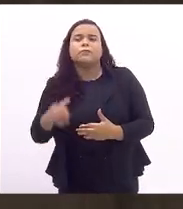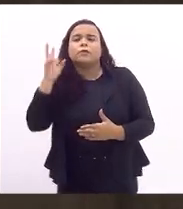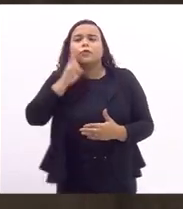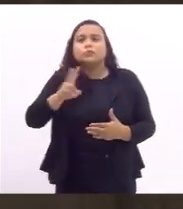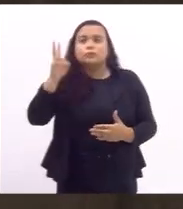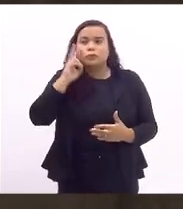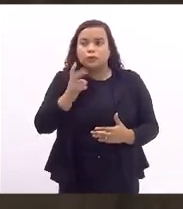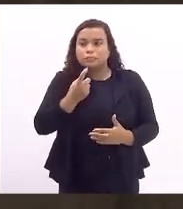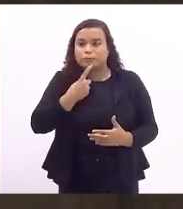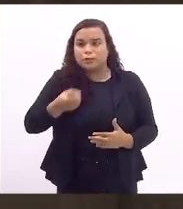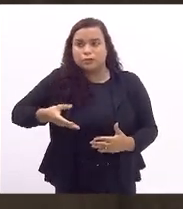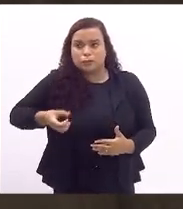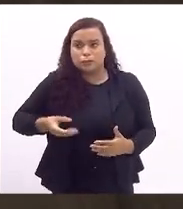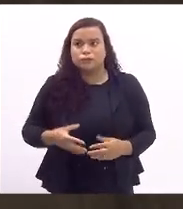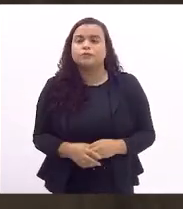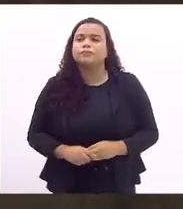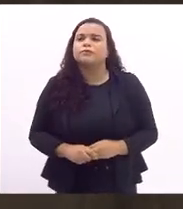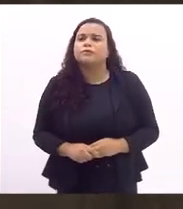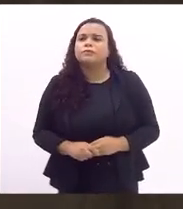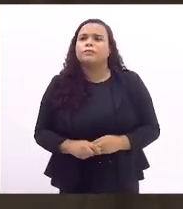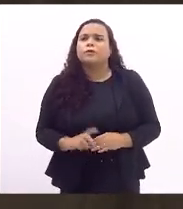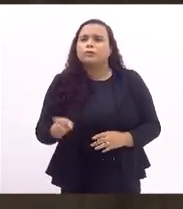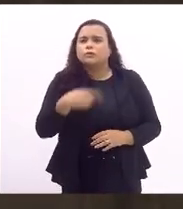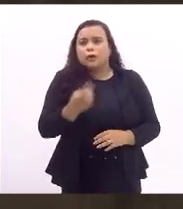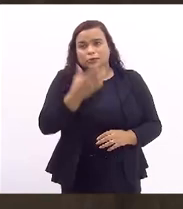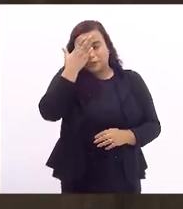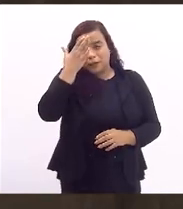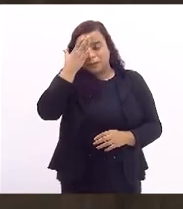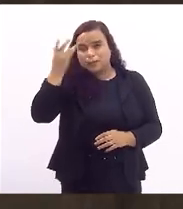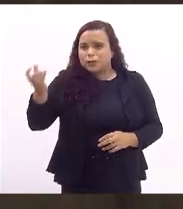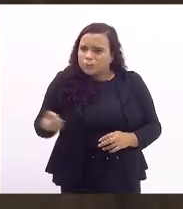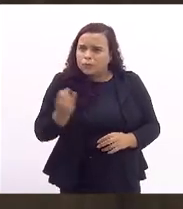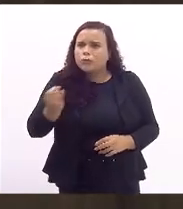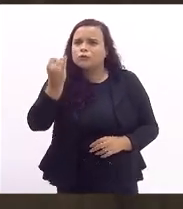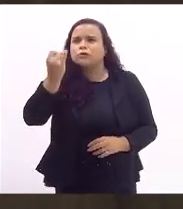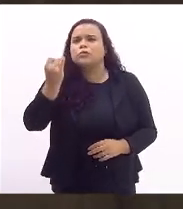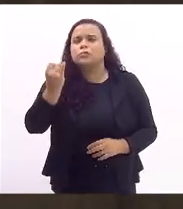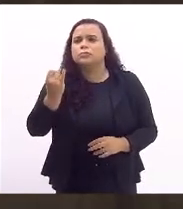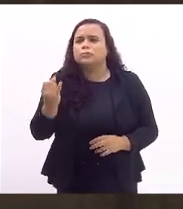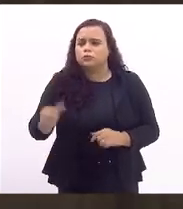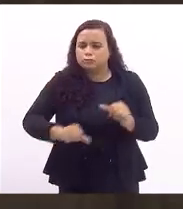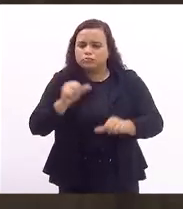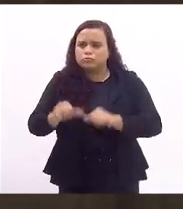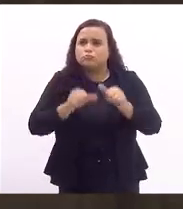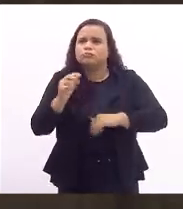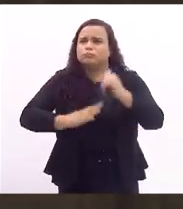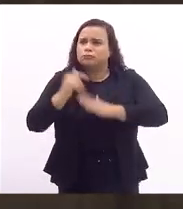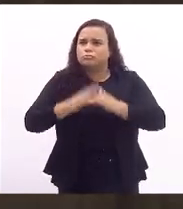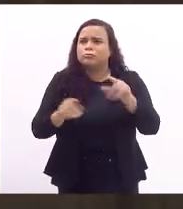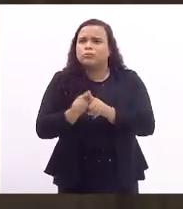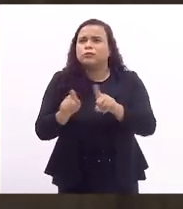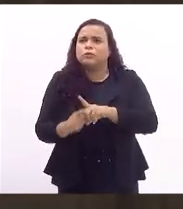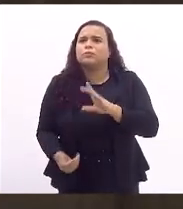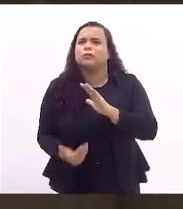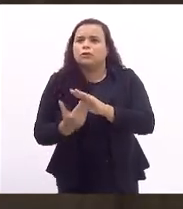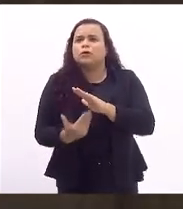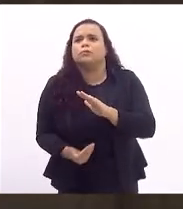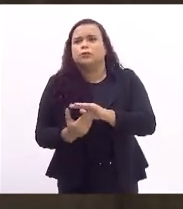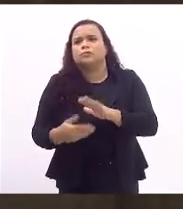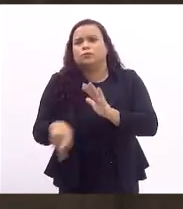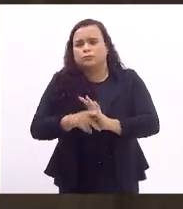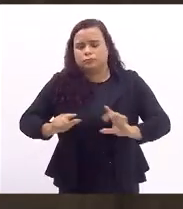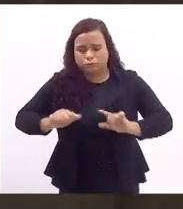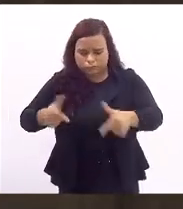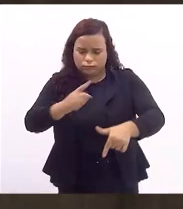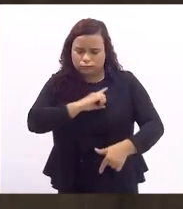história recente presidenta para saber da importância de se atualizar as competências e os limites da